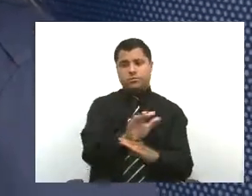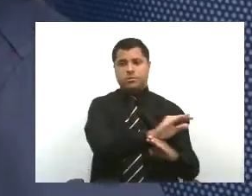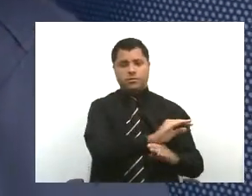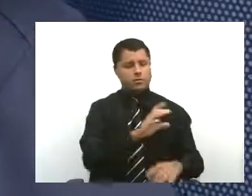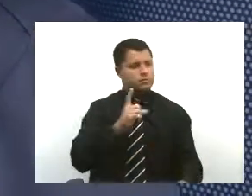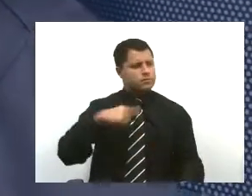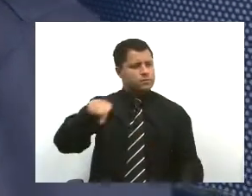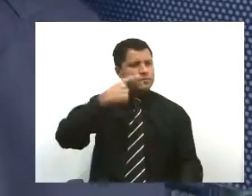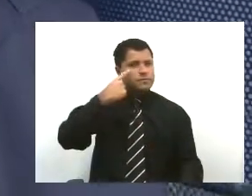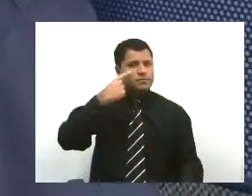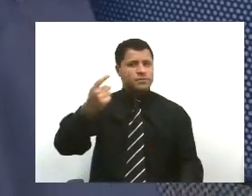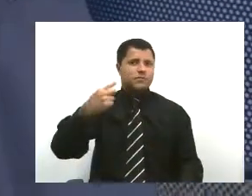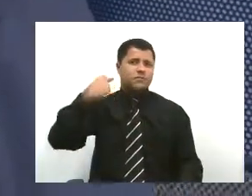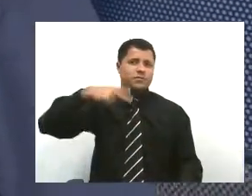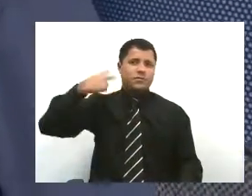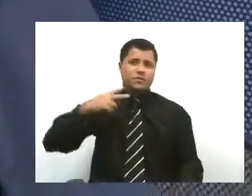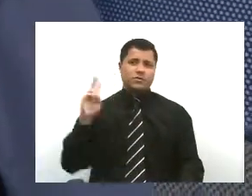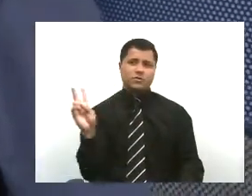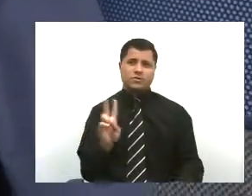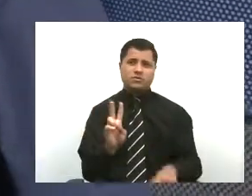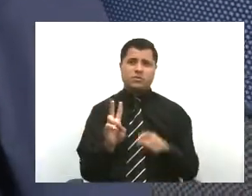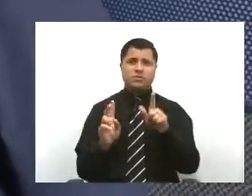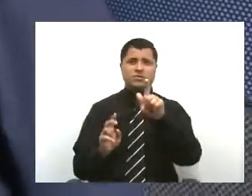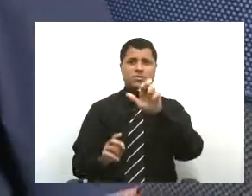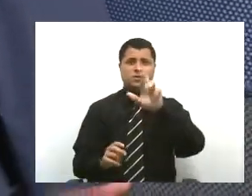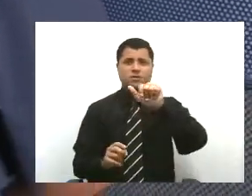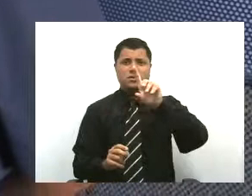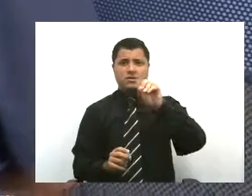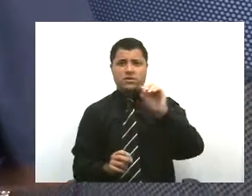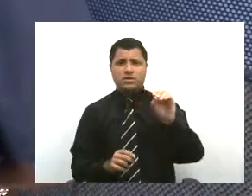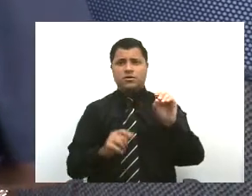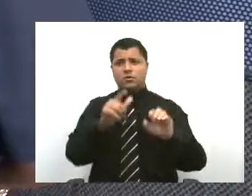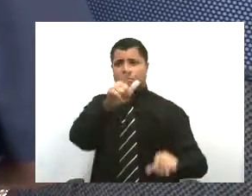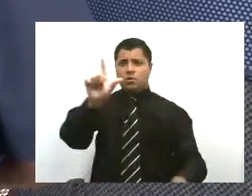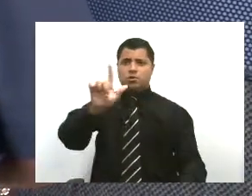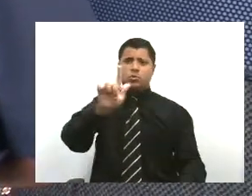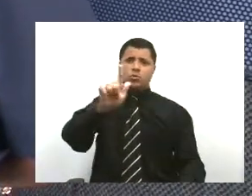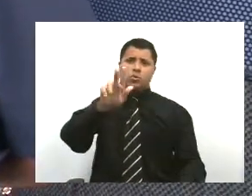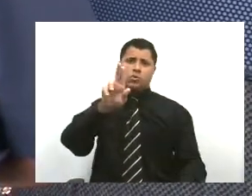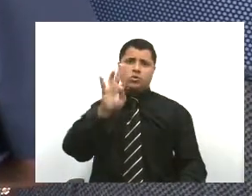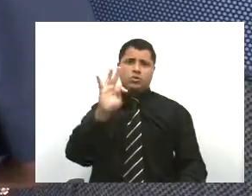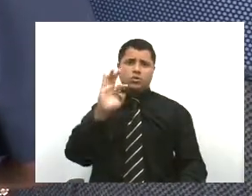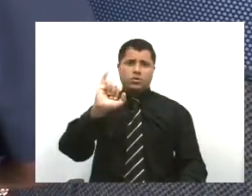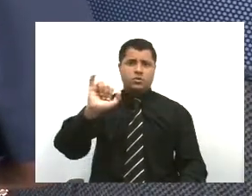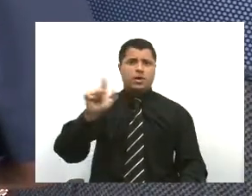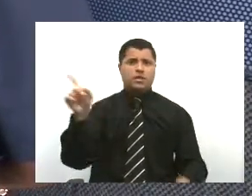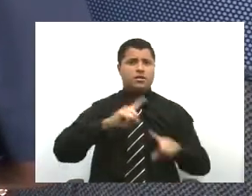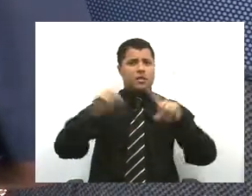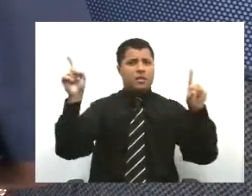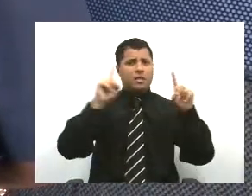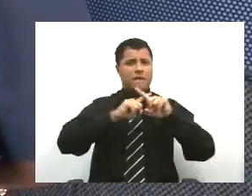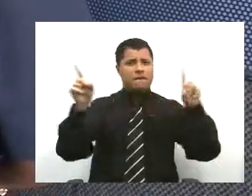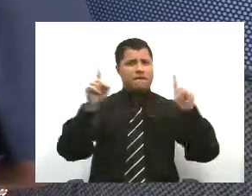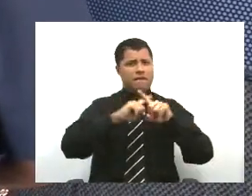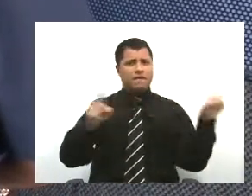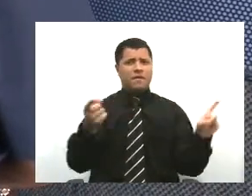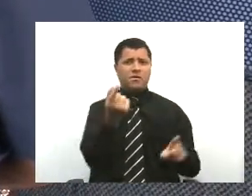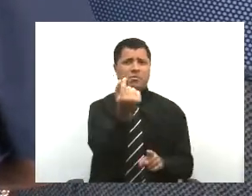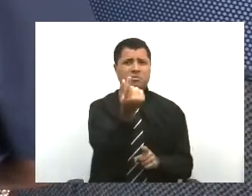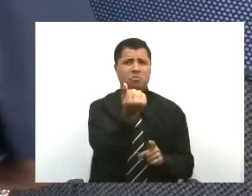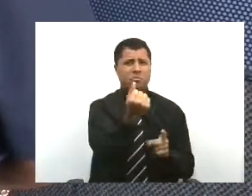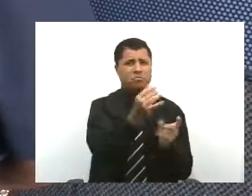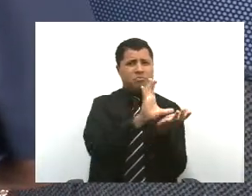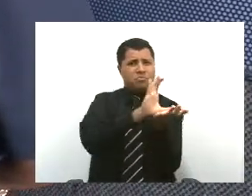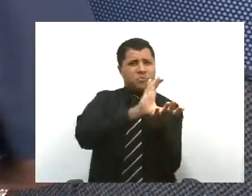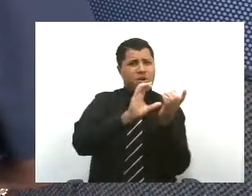encerrar, dois vereadores subindo à tribuna, vereador Geraldo Celestino, do PSDB, e vereador Guti, do PV, reclamando que o orçamento ainda é pequeno para a